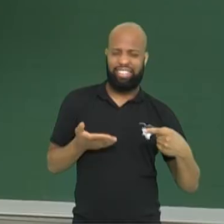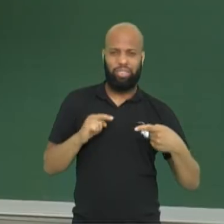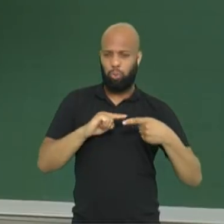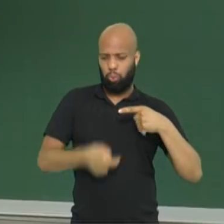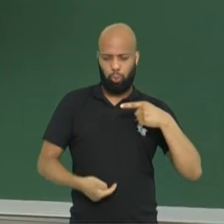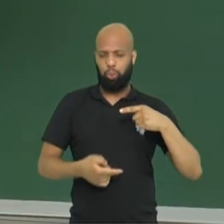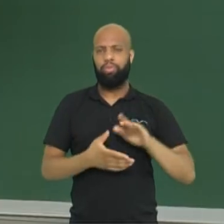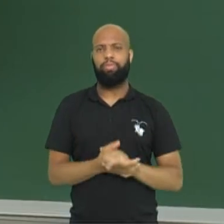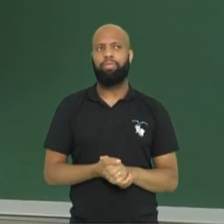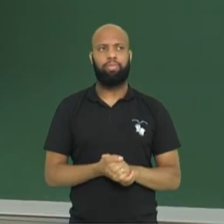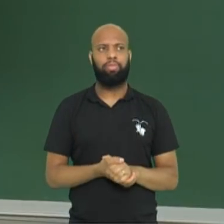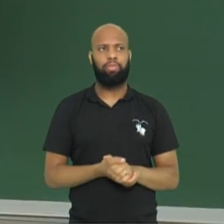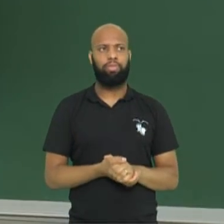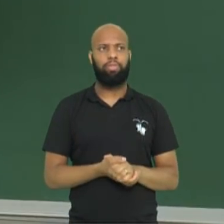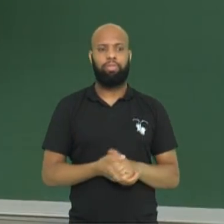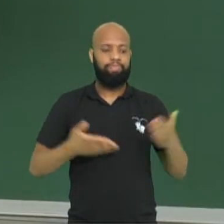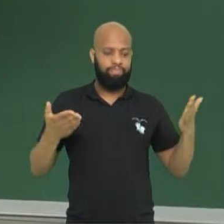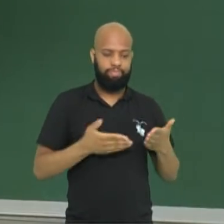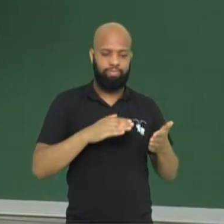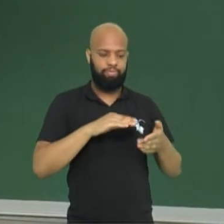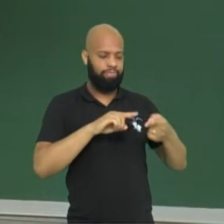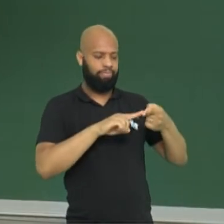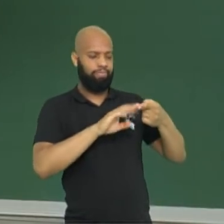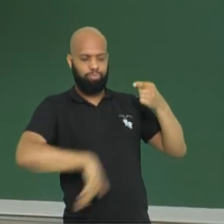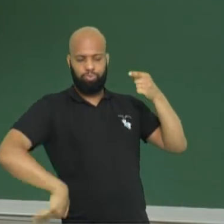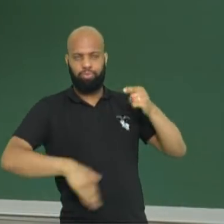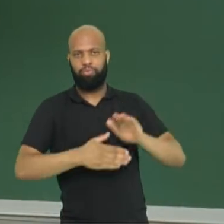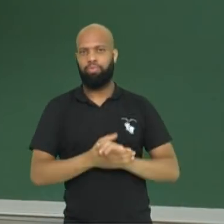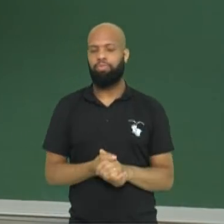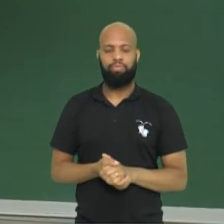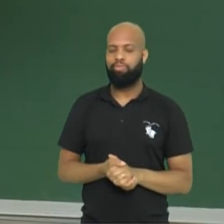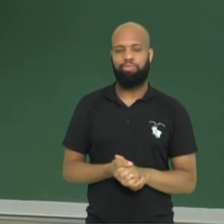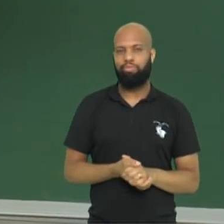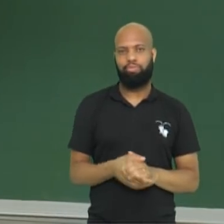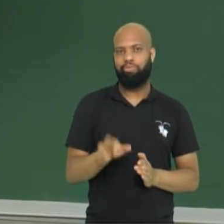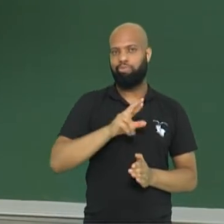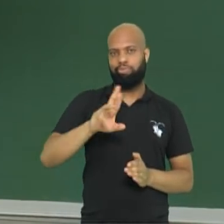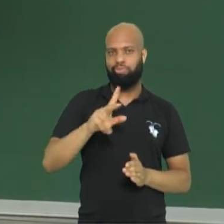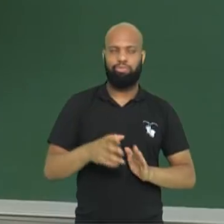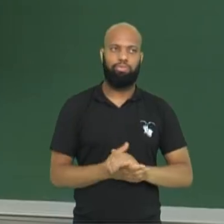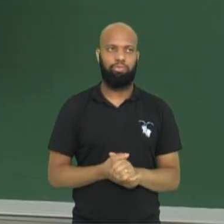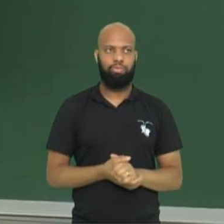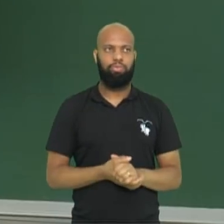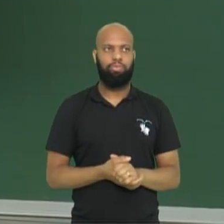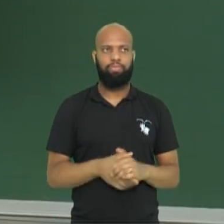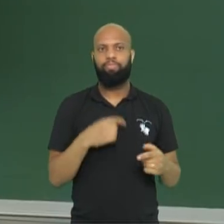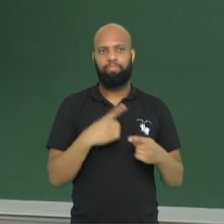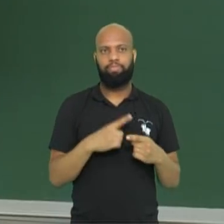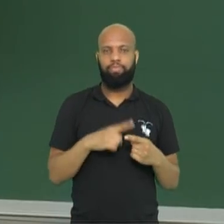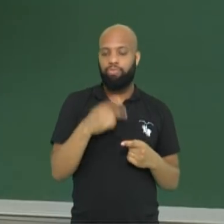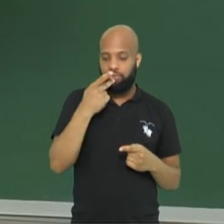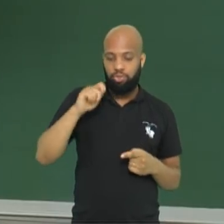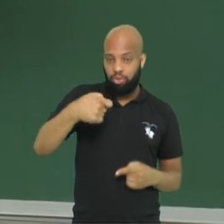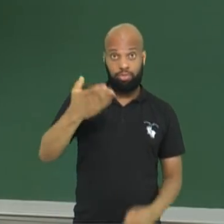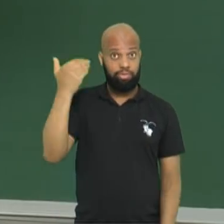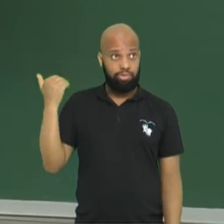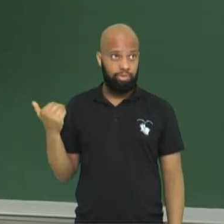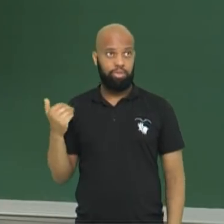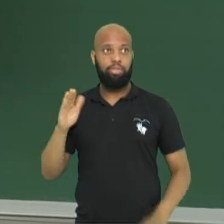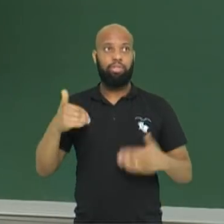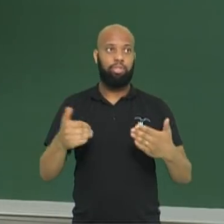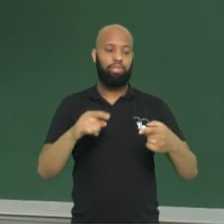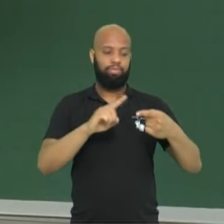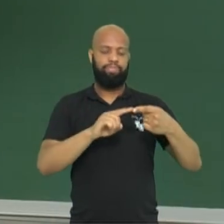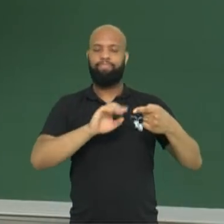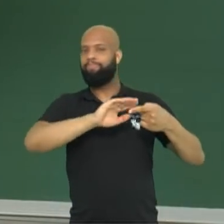né? Então, presente nós podemos descartar aqui, né? Não é o tempo presente, né? Se eu estou falando de uma ação passada, então eu